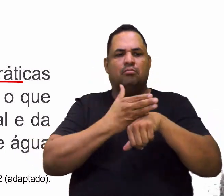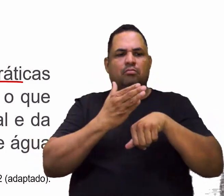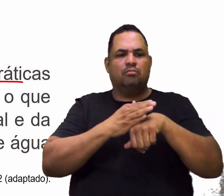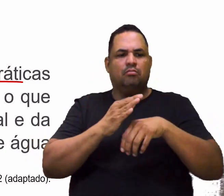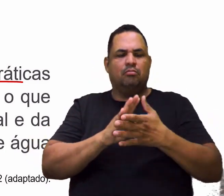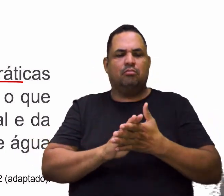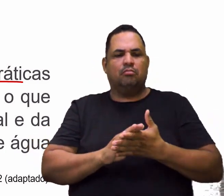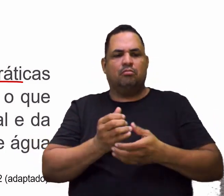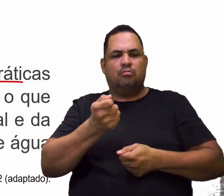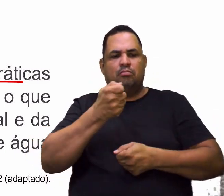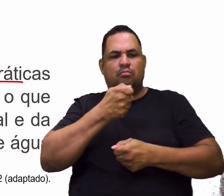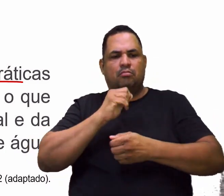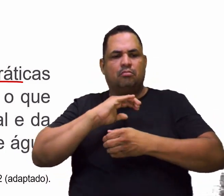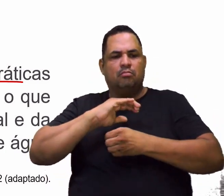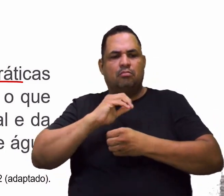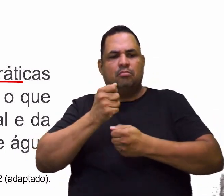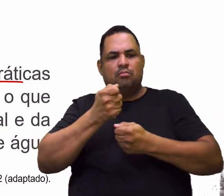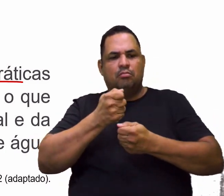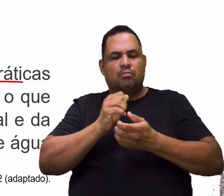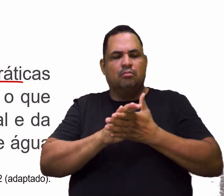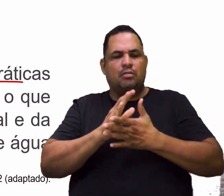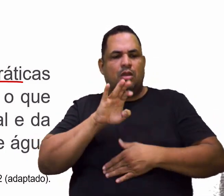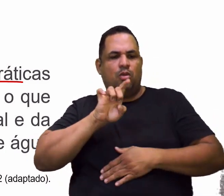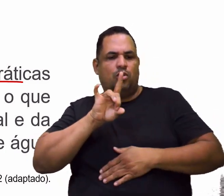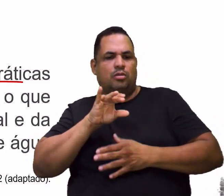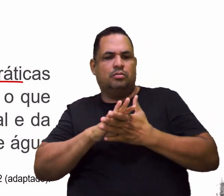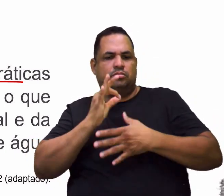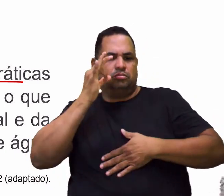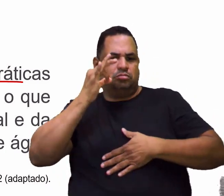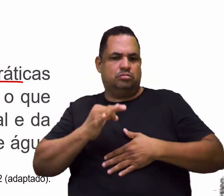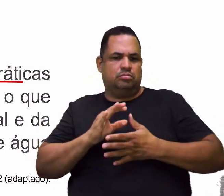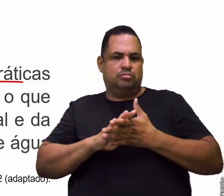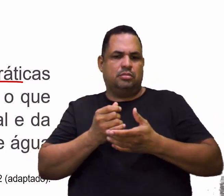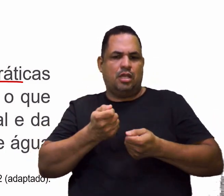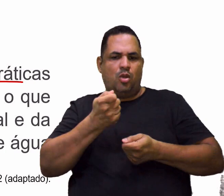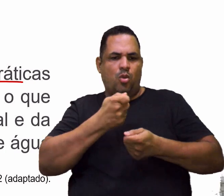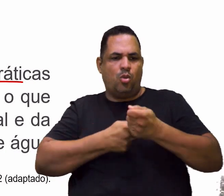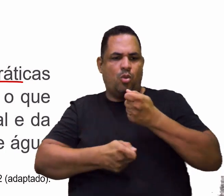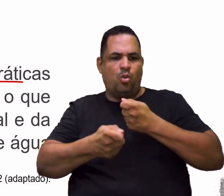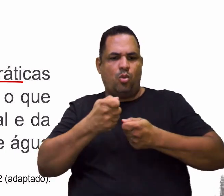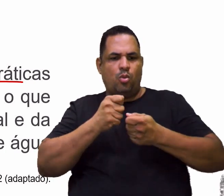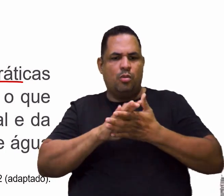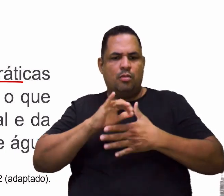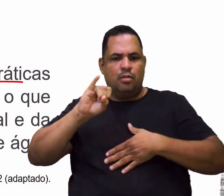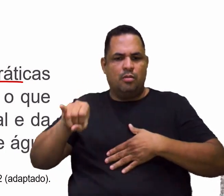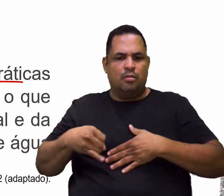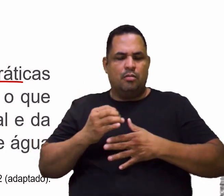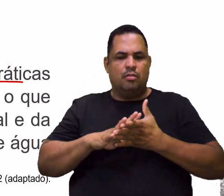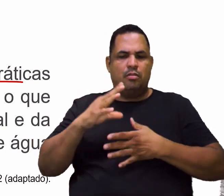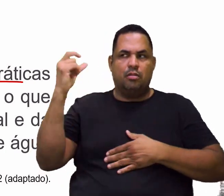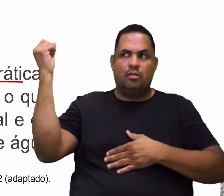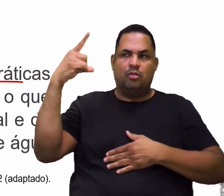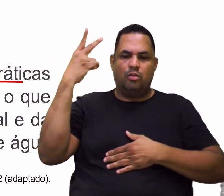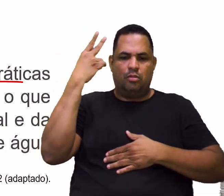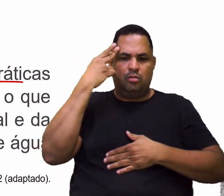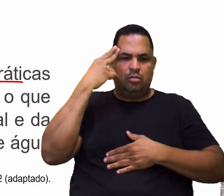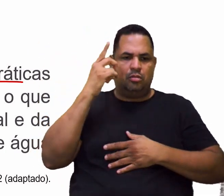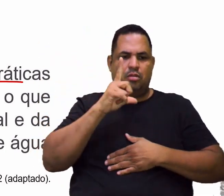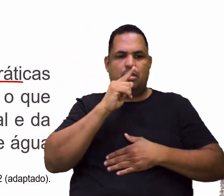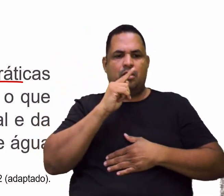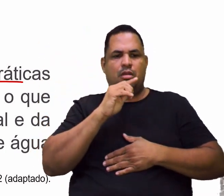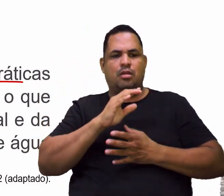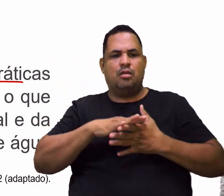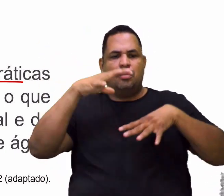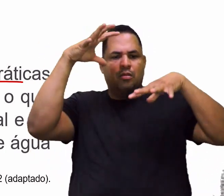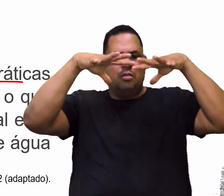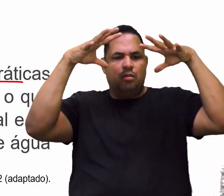Práticas ecologicamente corretas, a fim de economizar o que é possível com o aproveitamento da luz natural e da água da